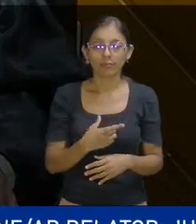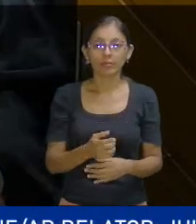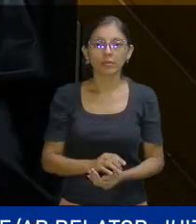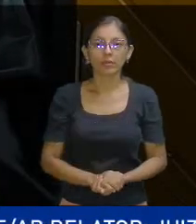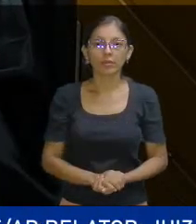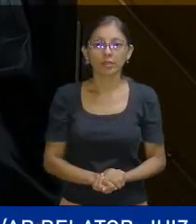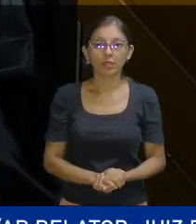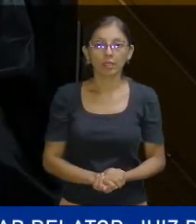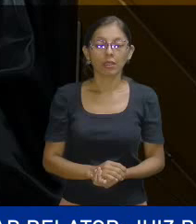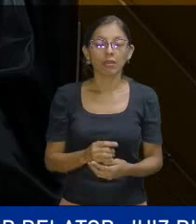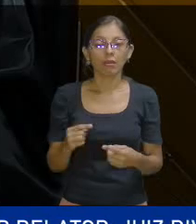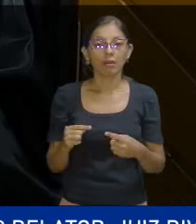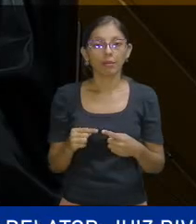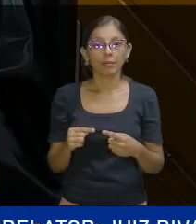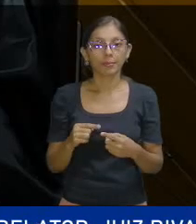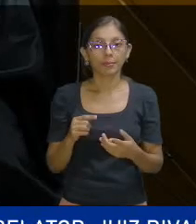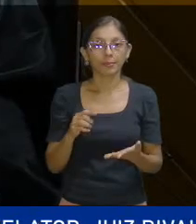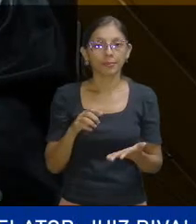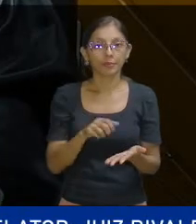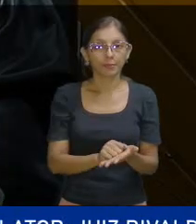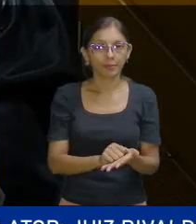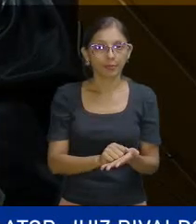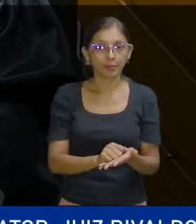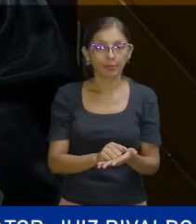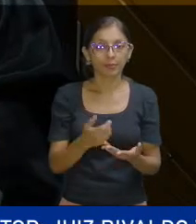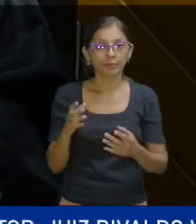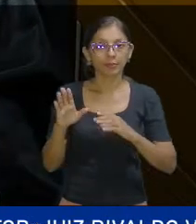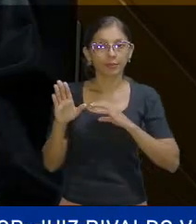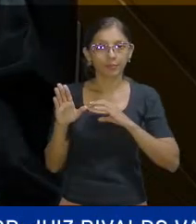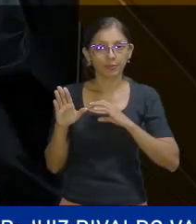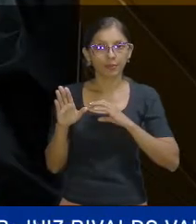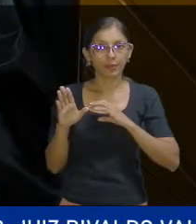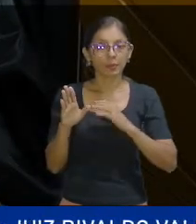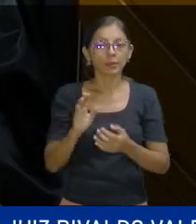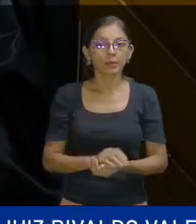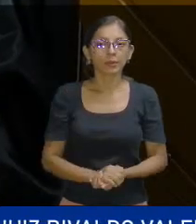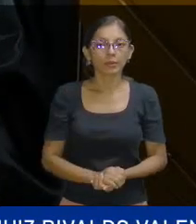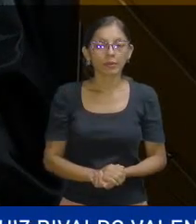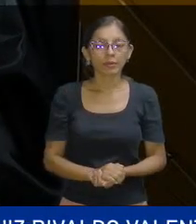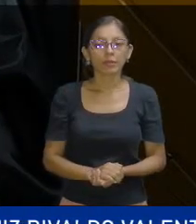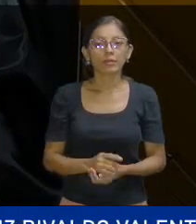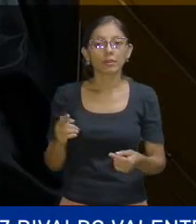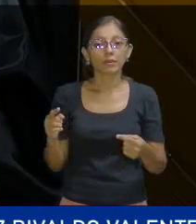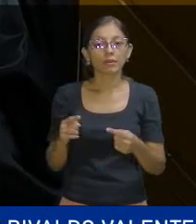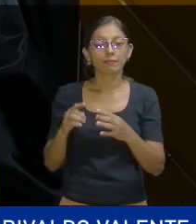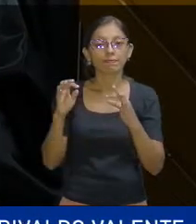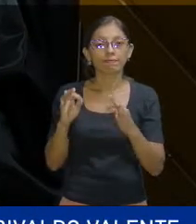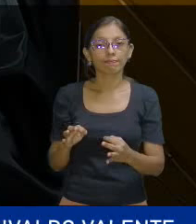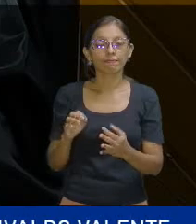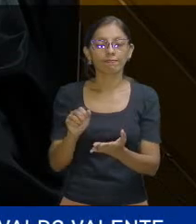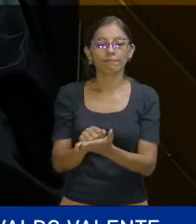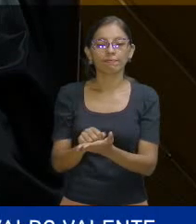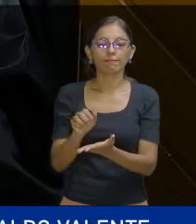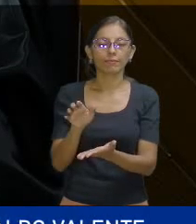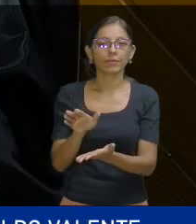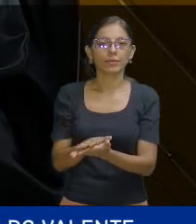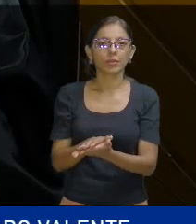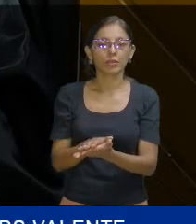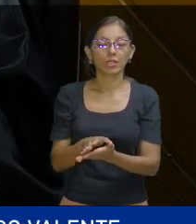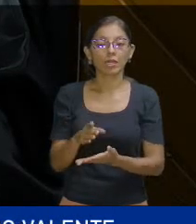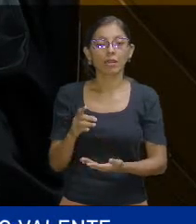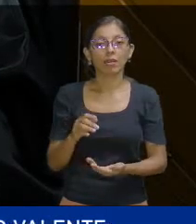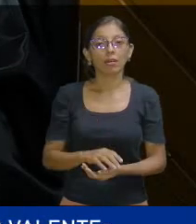de candidatura seja autorizada a majoração da multa, a penalidade deve ser dosada